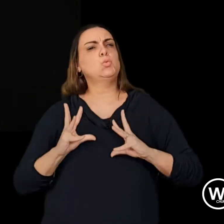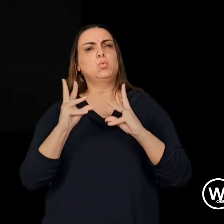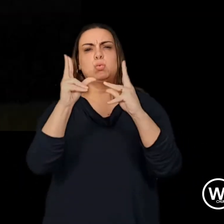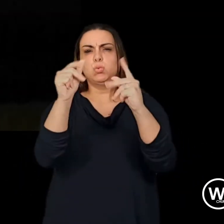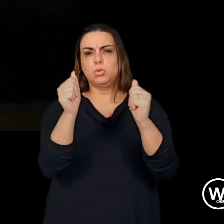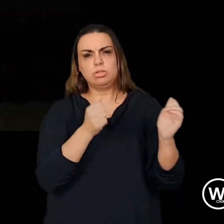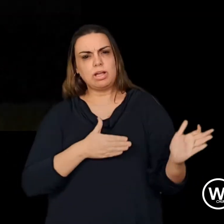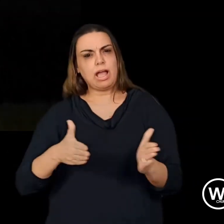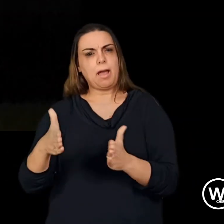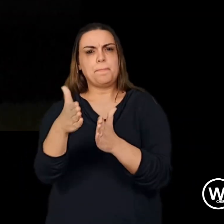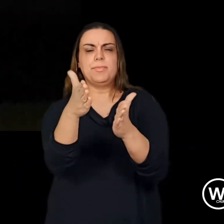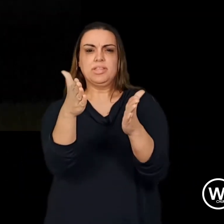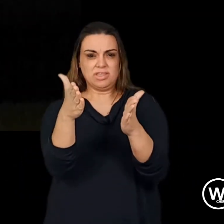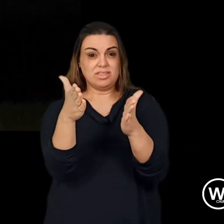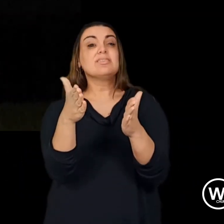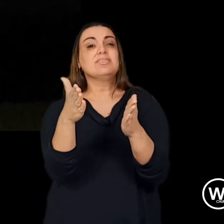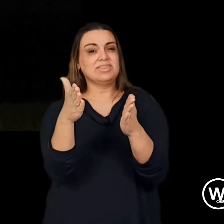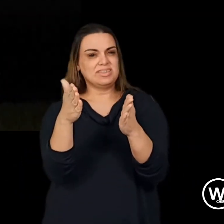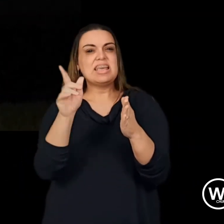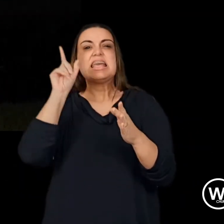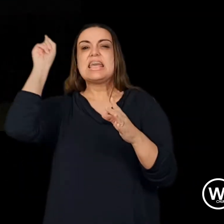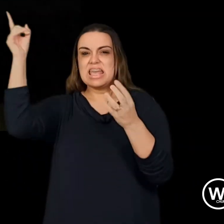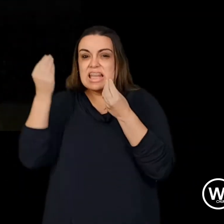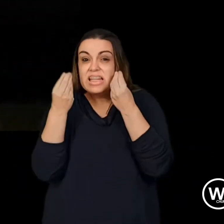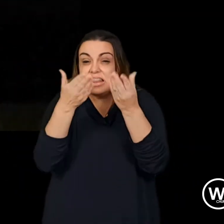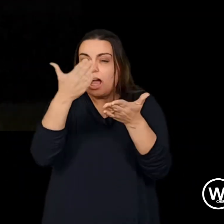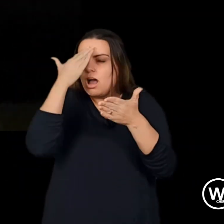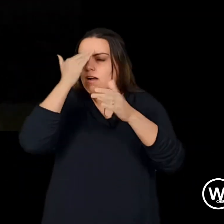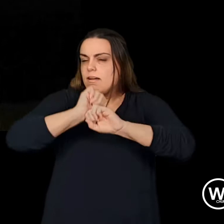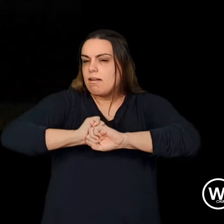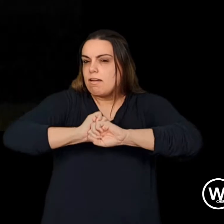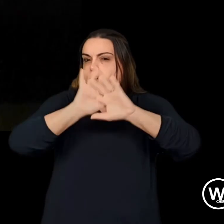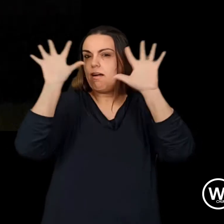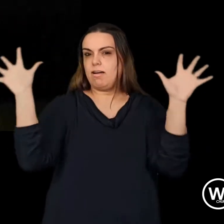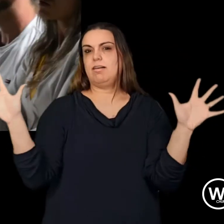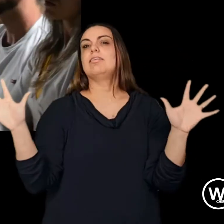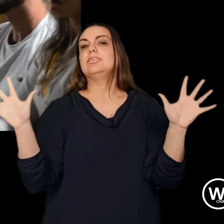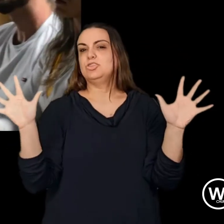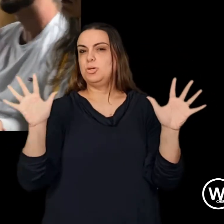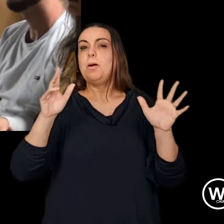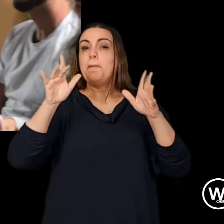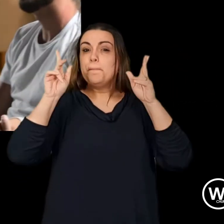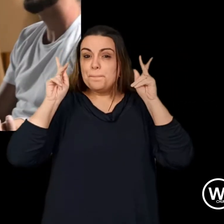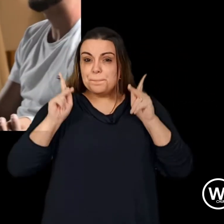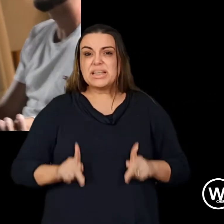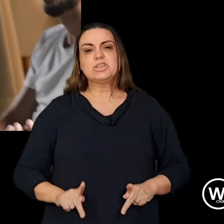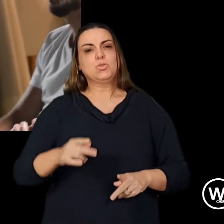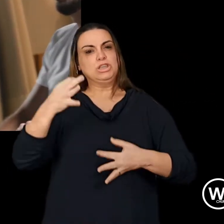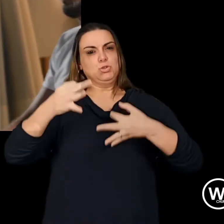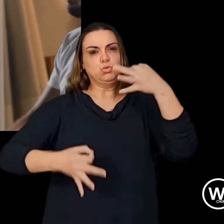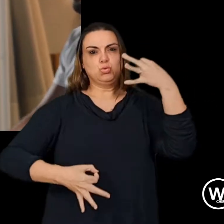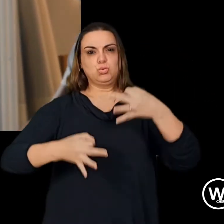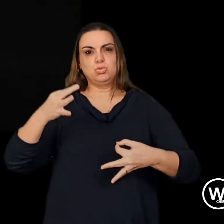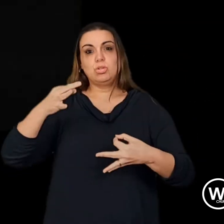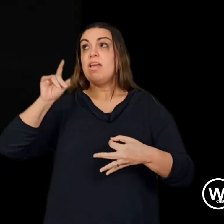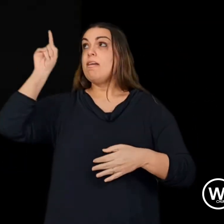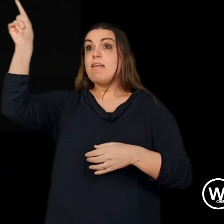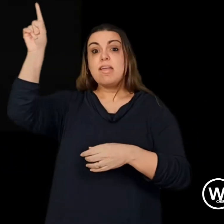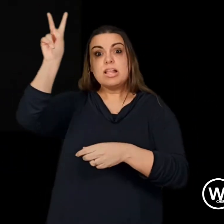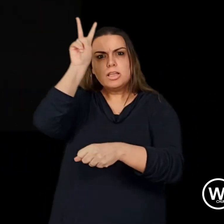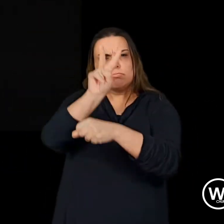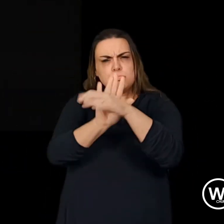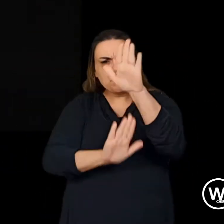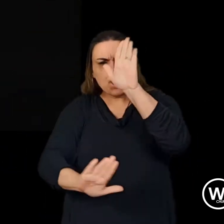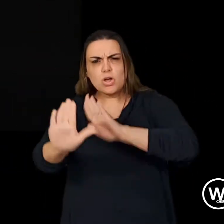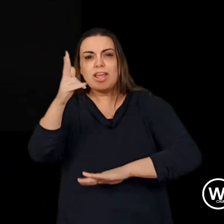discernimento. Ele reserva a sensatez para o justo, como o escudo protege quem anda com integridade, pois guarda a vereda do